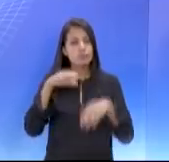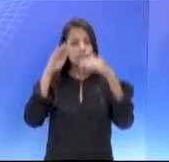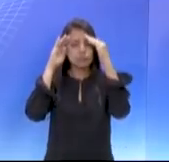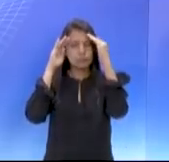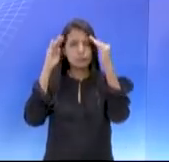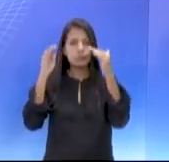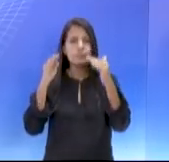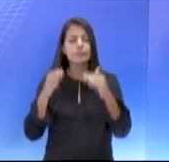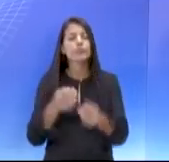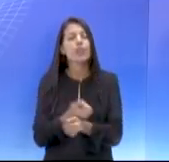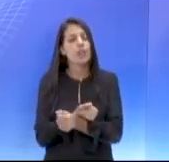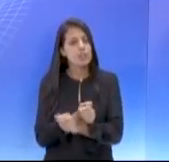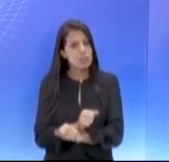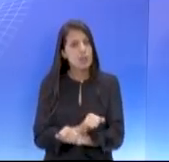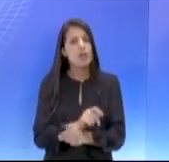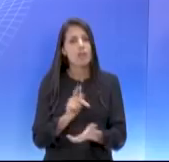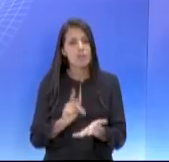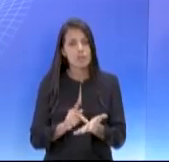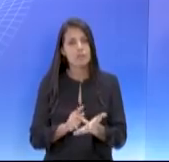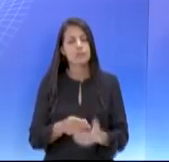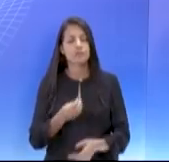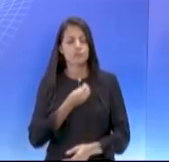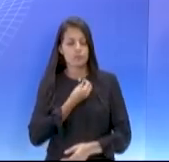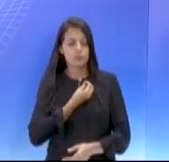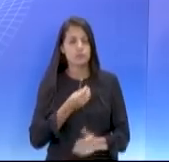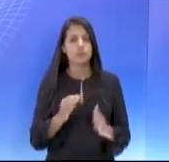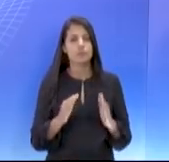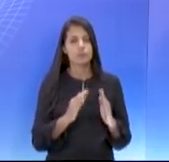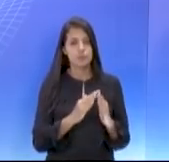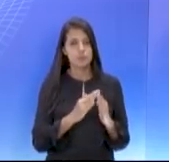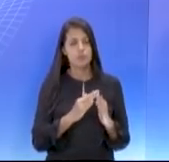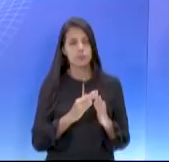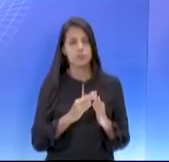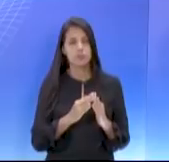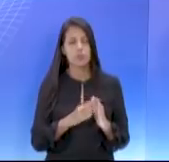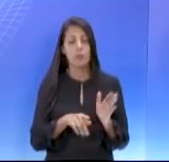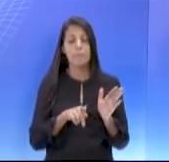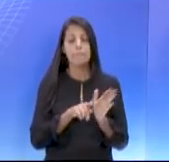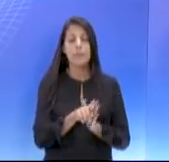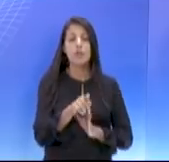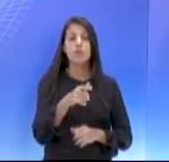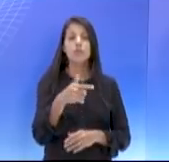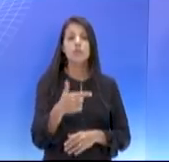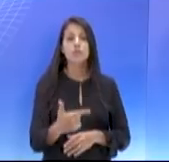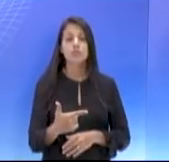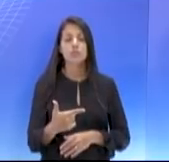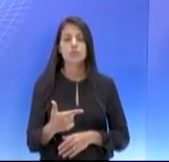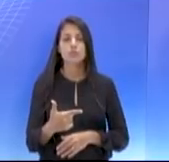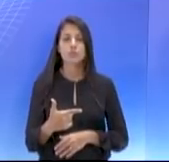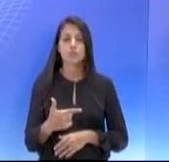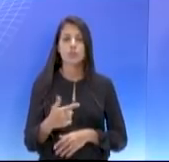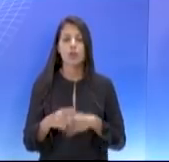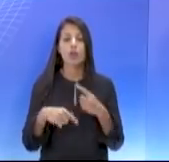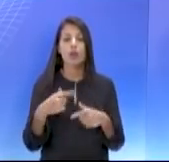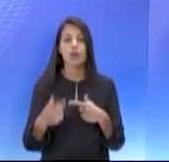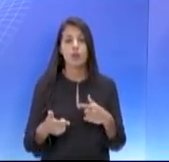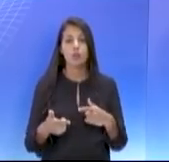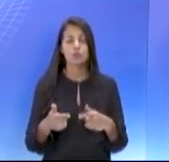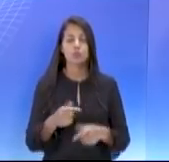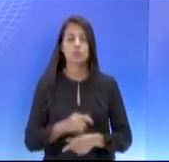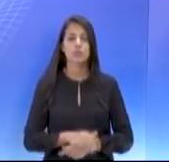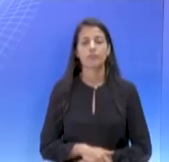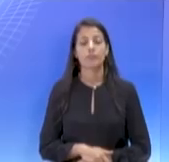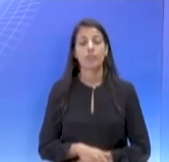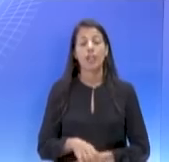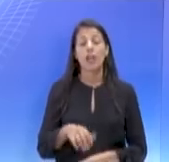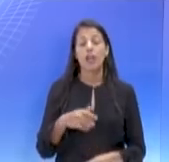subordinação em relação aos senhores. Então, ela é escrava de dentro de casa, ela tem um respeito maior, né? Mas ela é uma